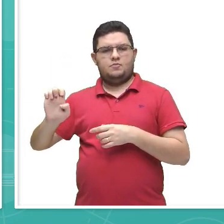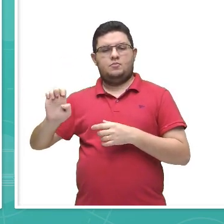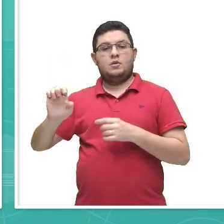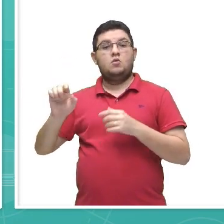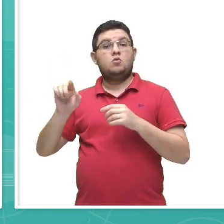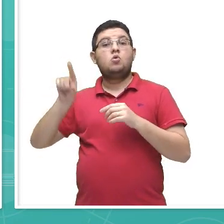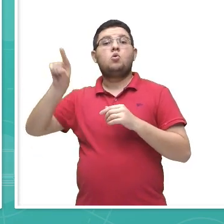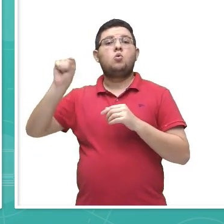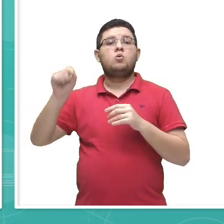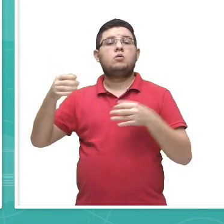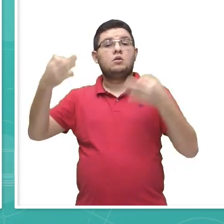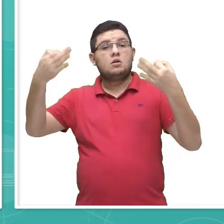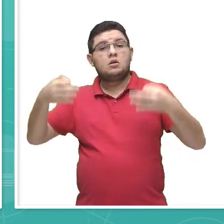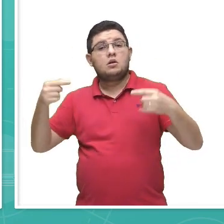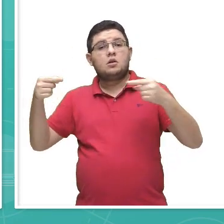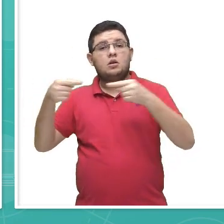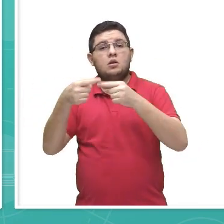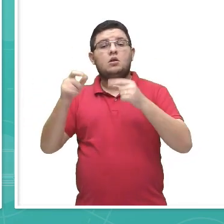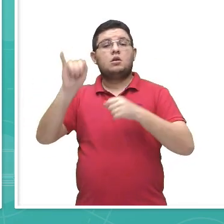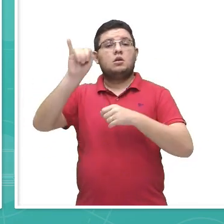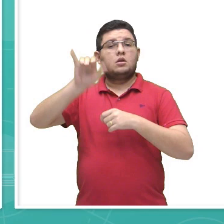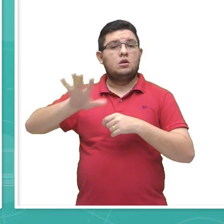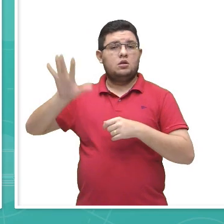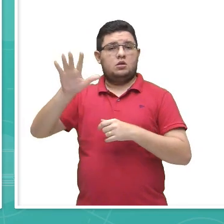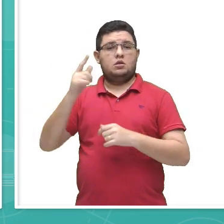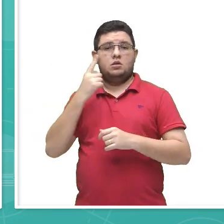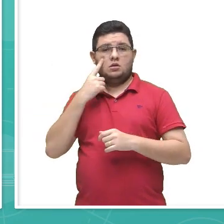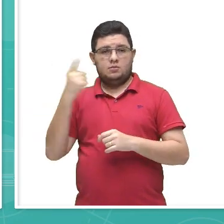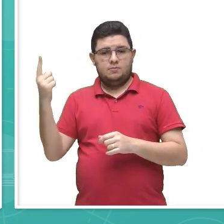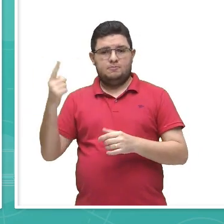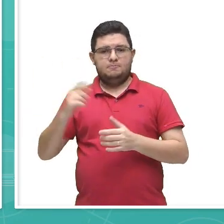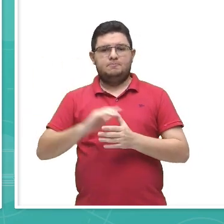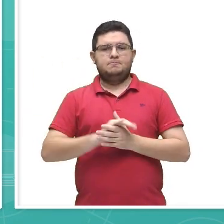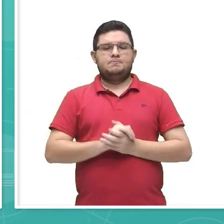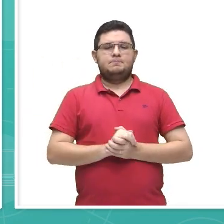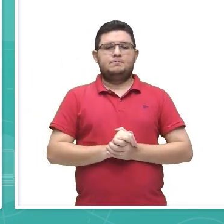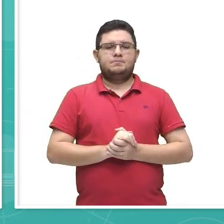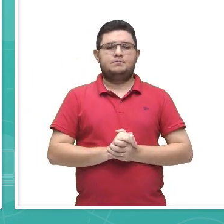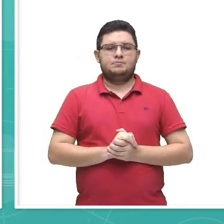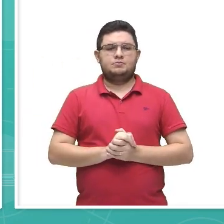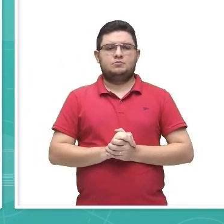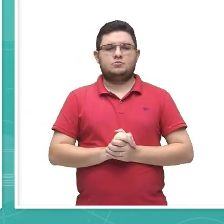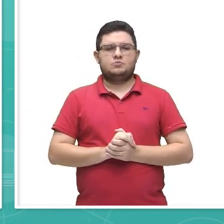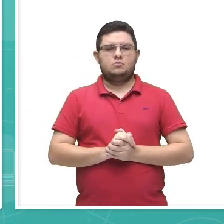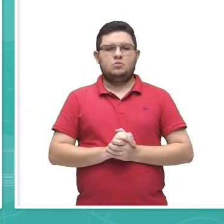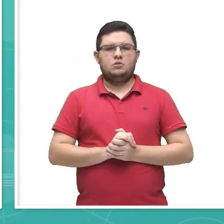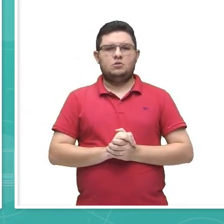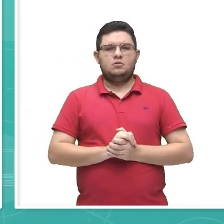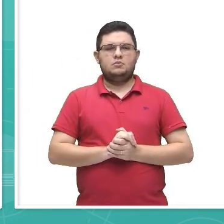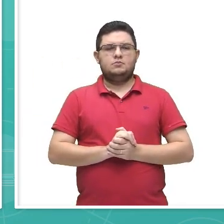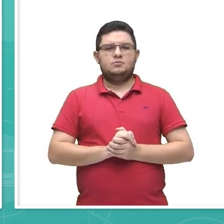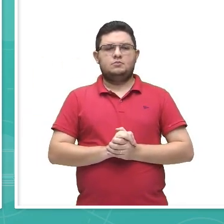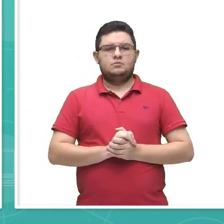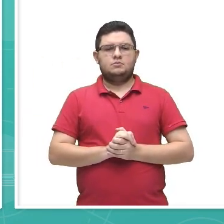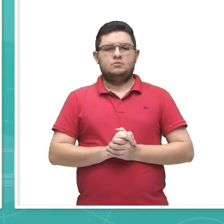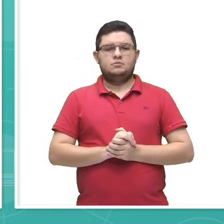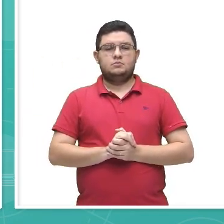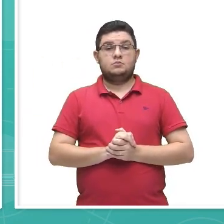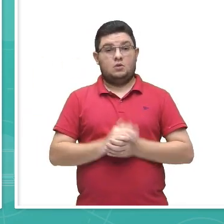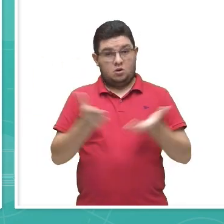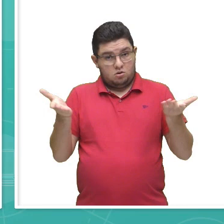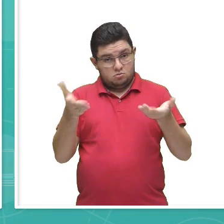marcar de acordo com a leitura que você vai fazer dessa imagem que está aí na tela para vocês, certo?